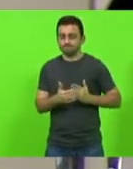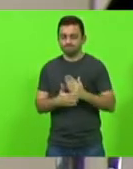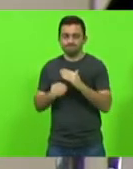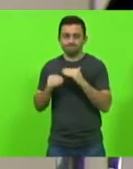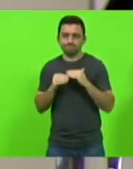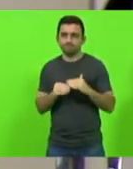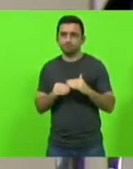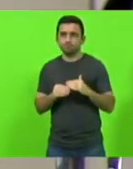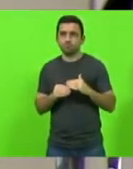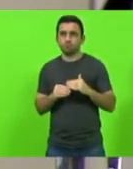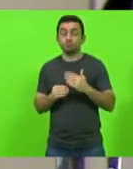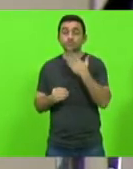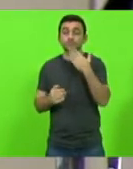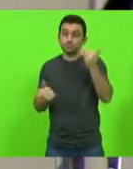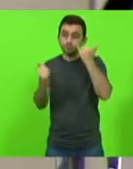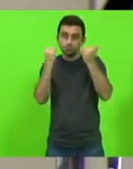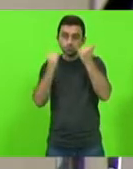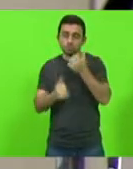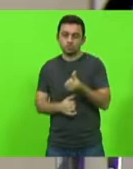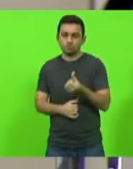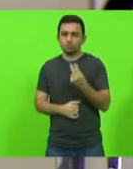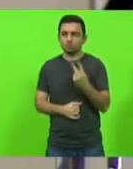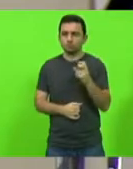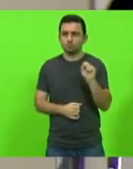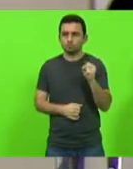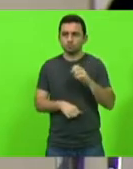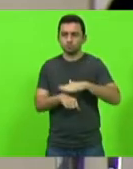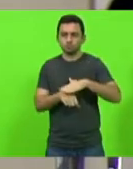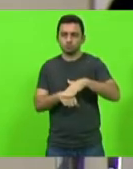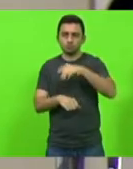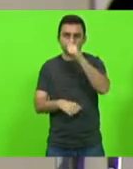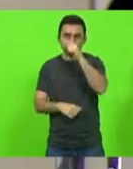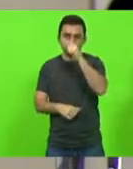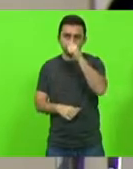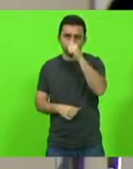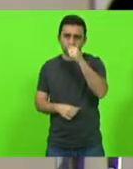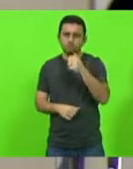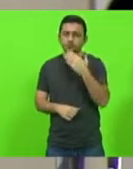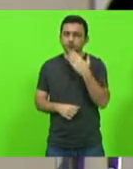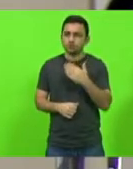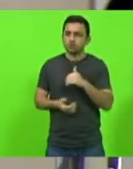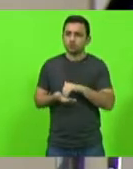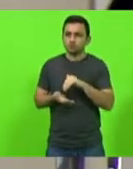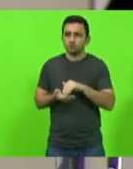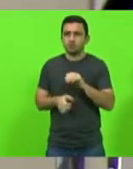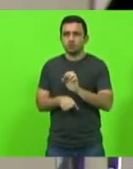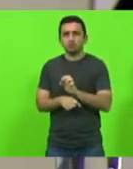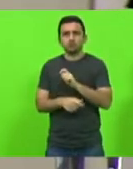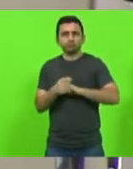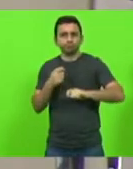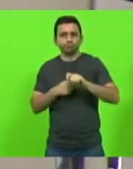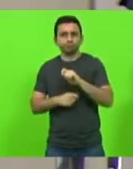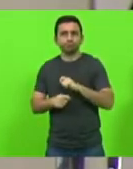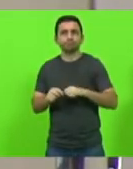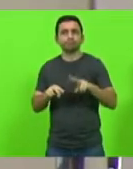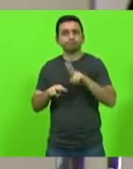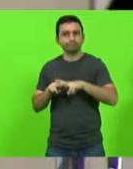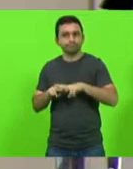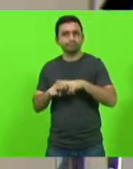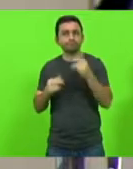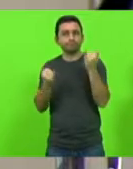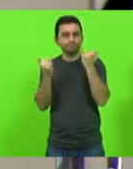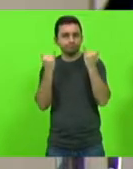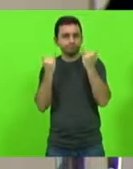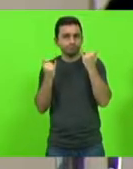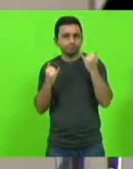unanimidade pedido de informação 628 autor deputado joanmin solicitando ao secretário de estado da administração prisional informações acerca das medidas